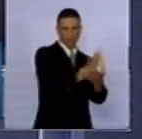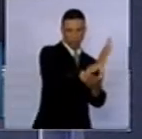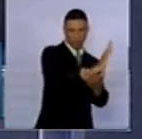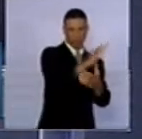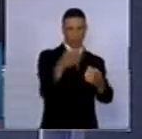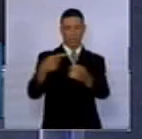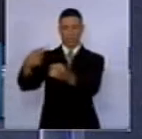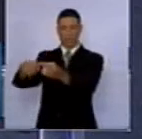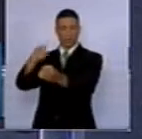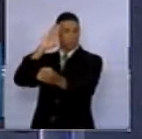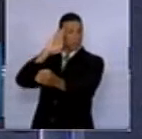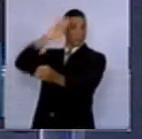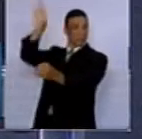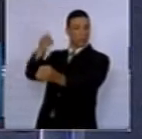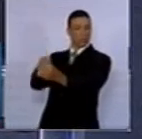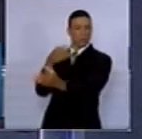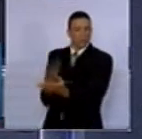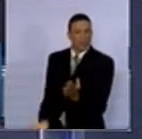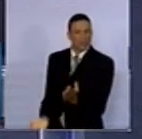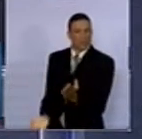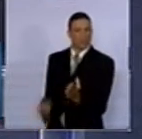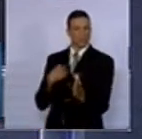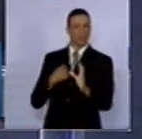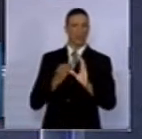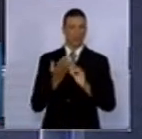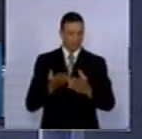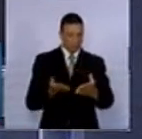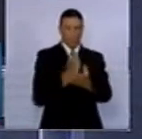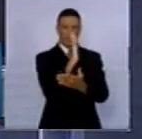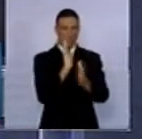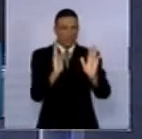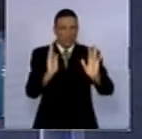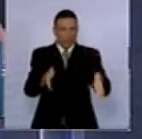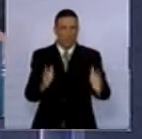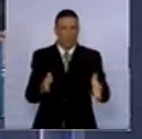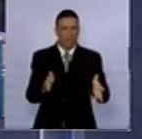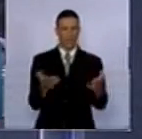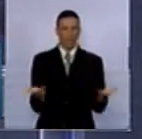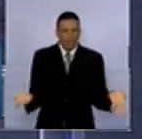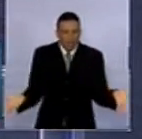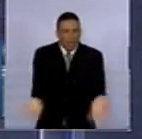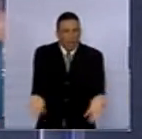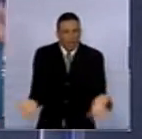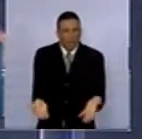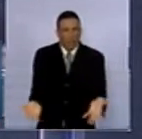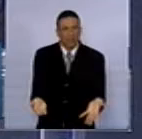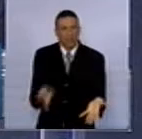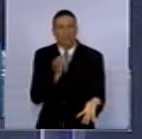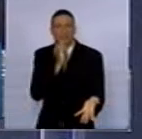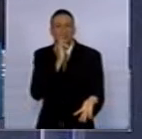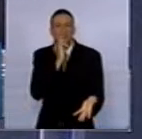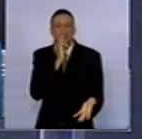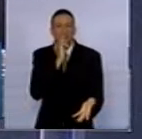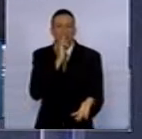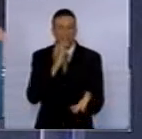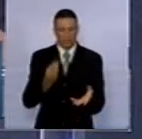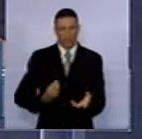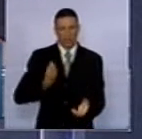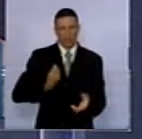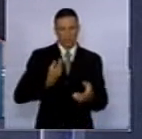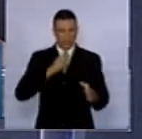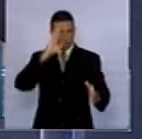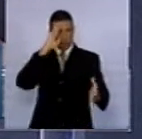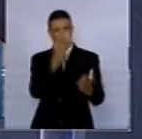cidade principal eu tive que montar Tá certo porque eu fui vencedor ali agora o que se vivencia o que se